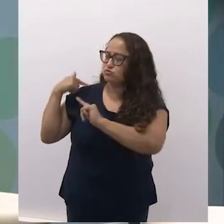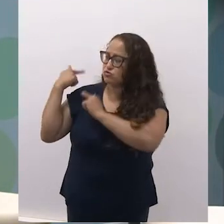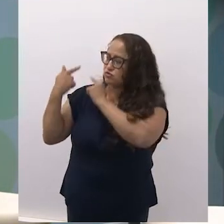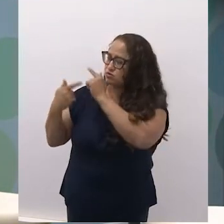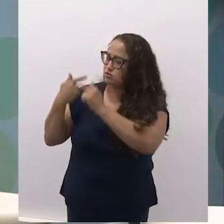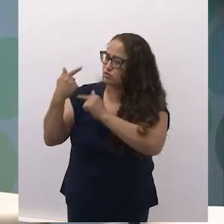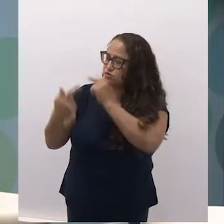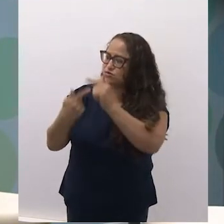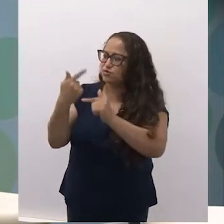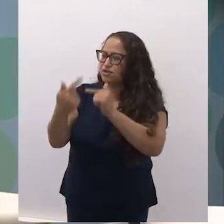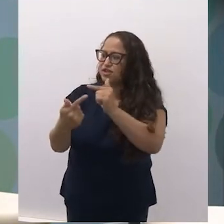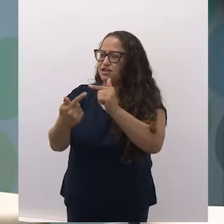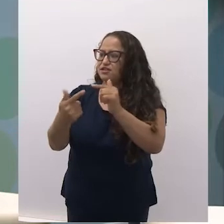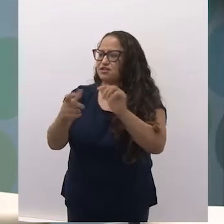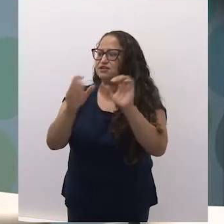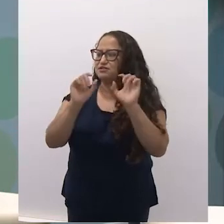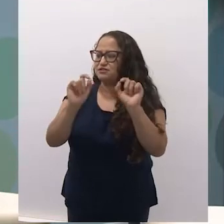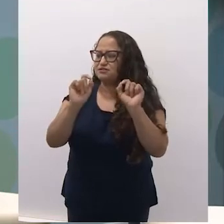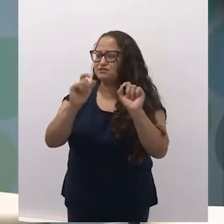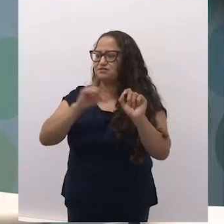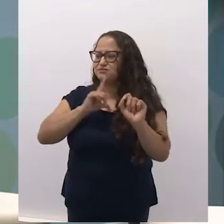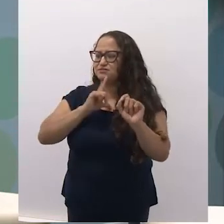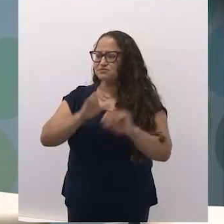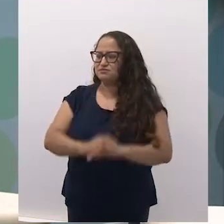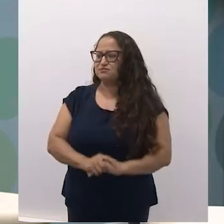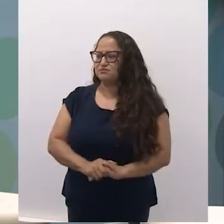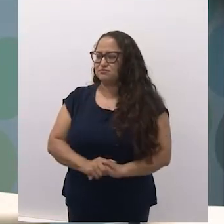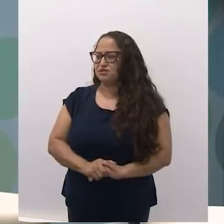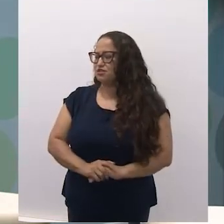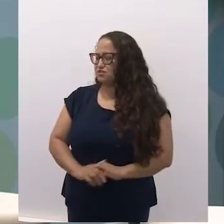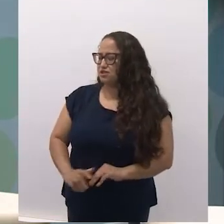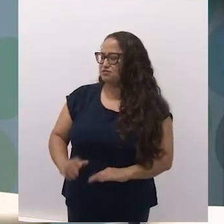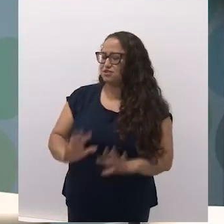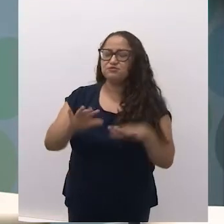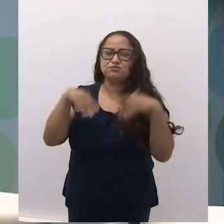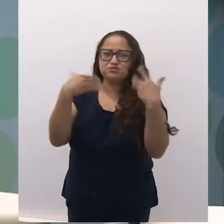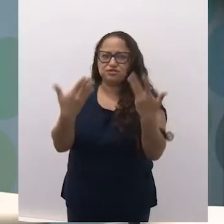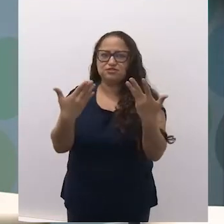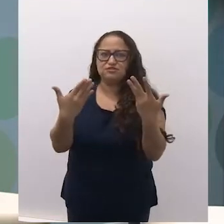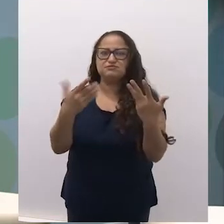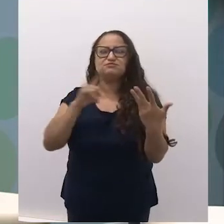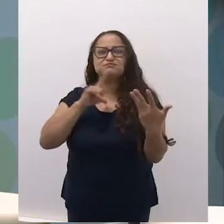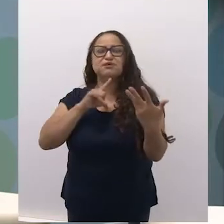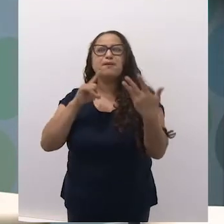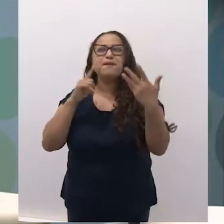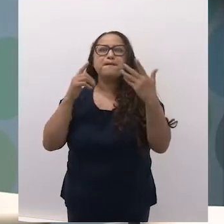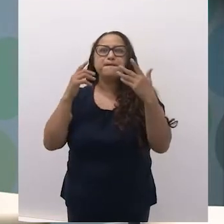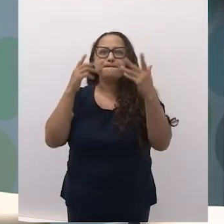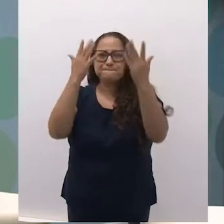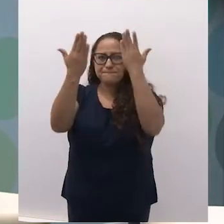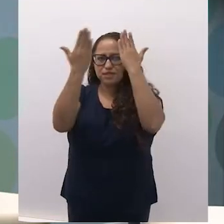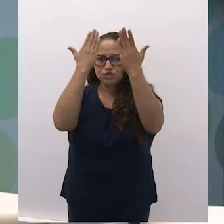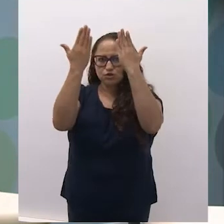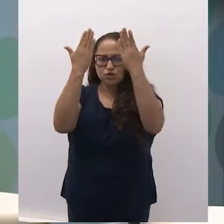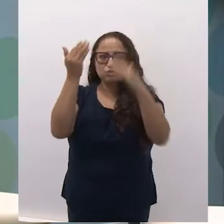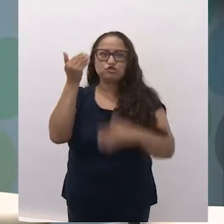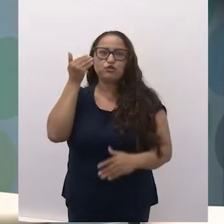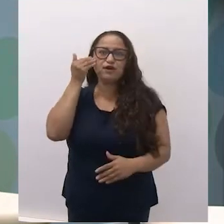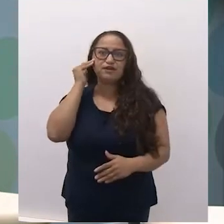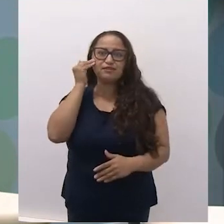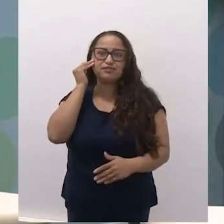psicologia genética, neste caso, interessa-se pelas origens dos processos psicológicos, entende que os